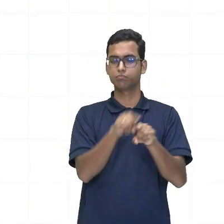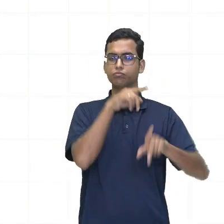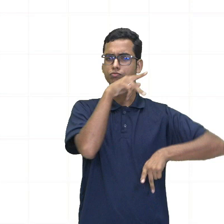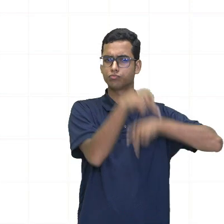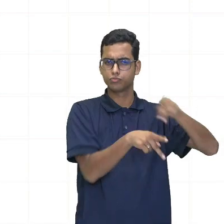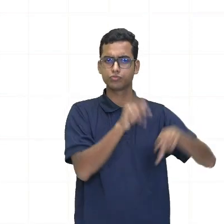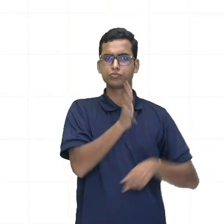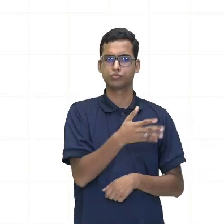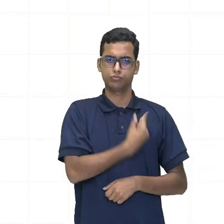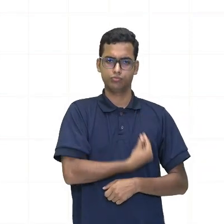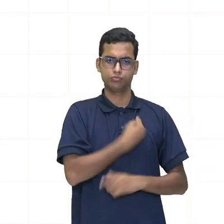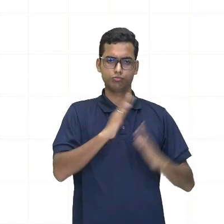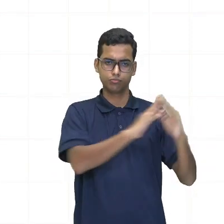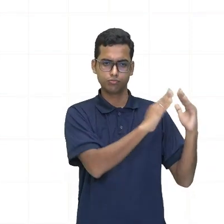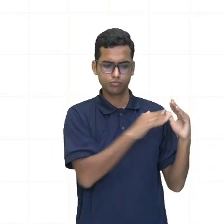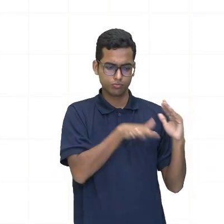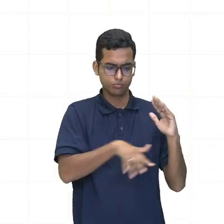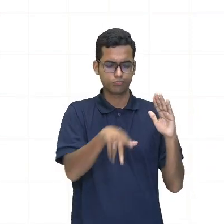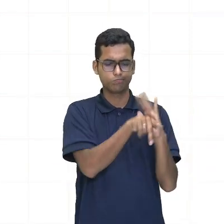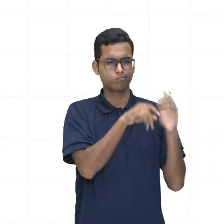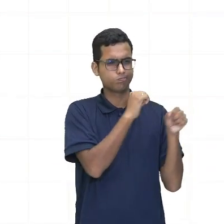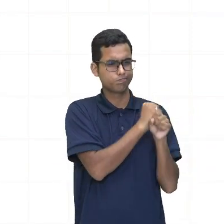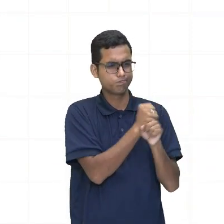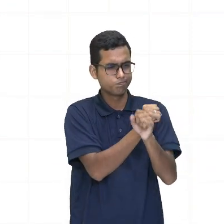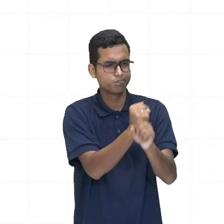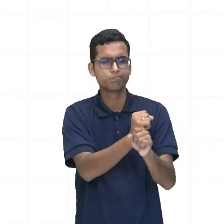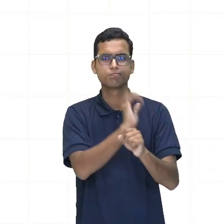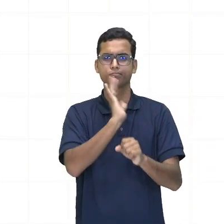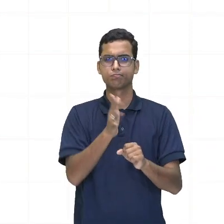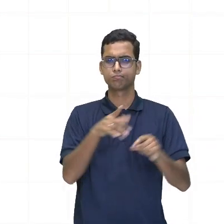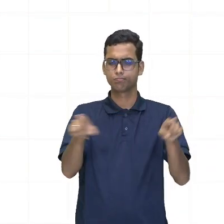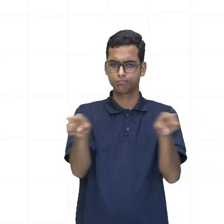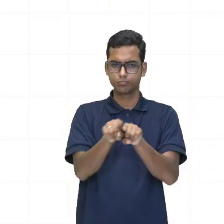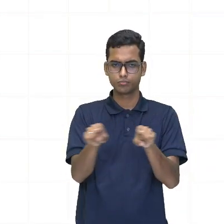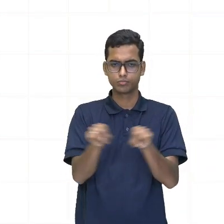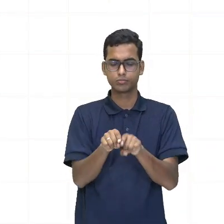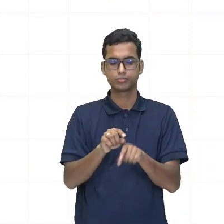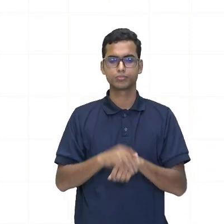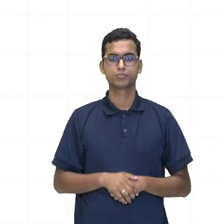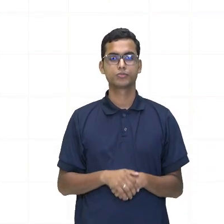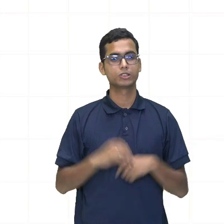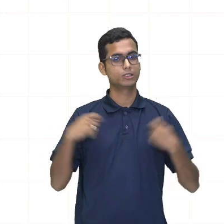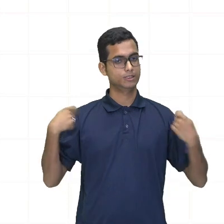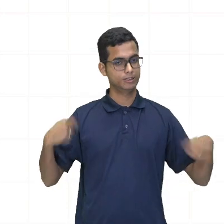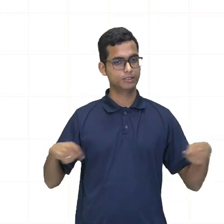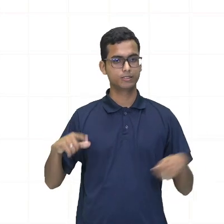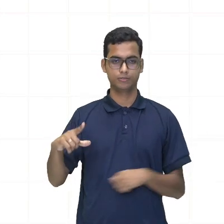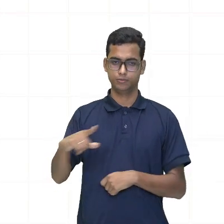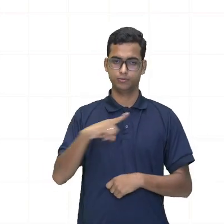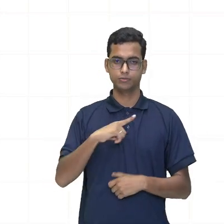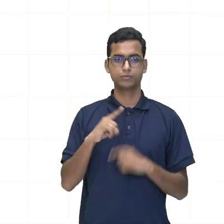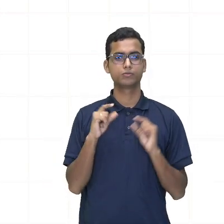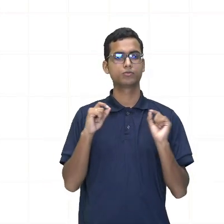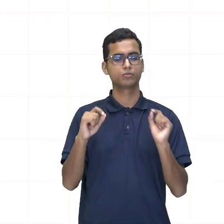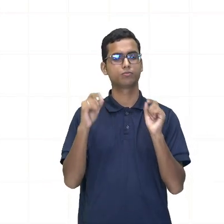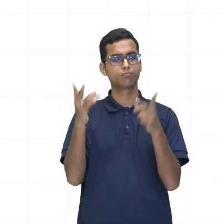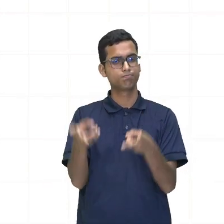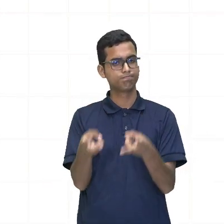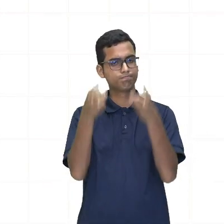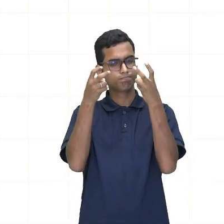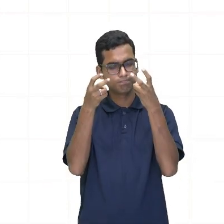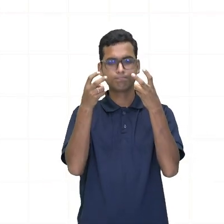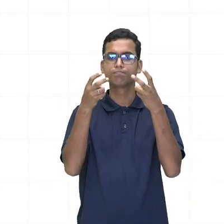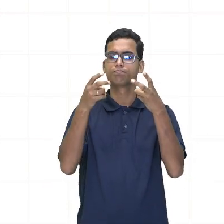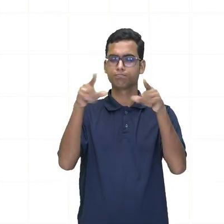já habitavam ali a região durante muito tempo, certo? Então, é necessário haver justamente um reconhecimento